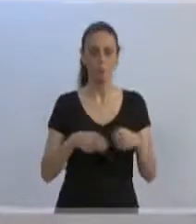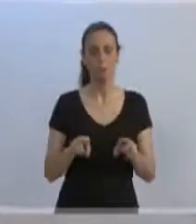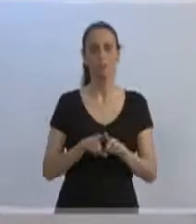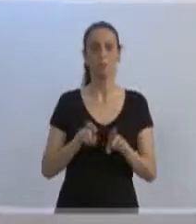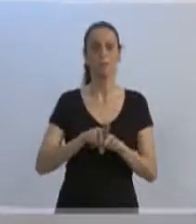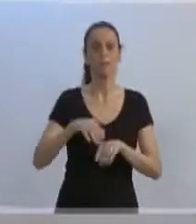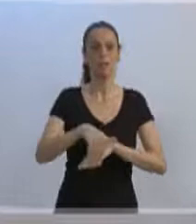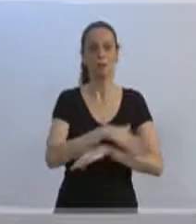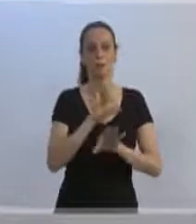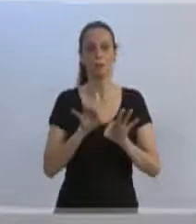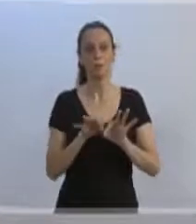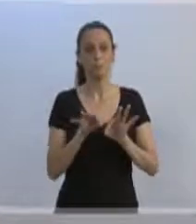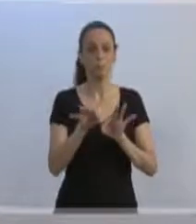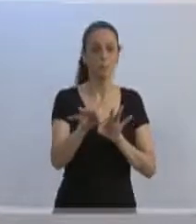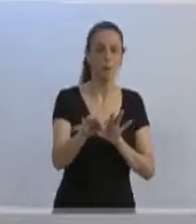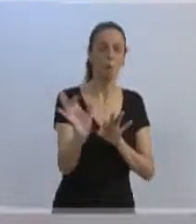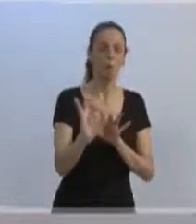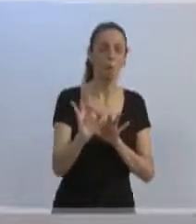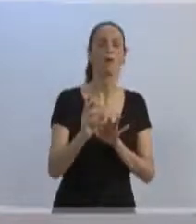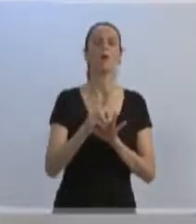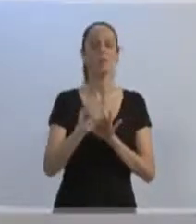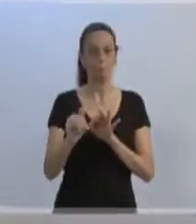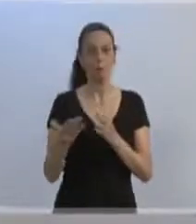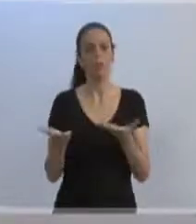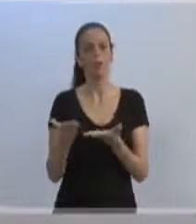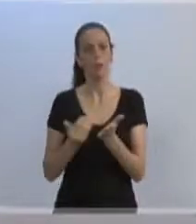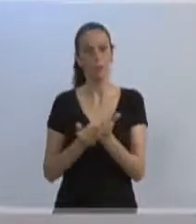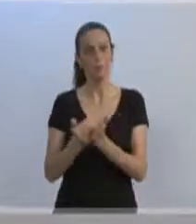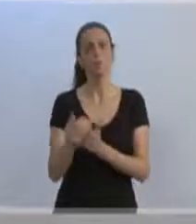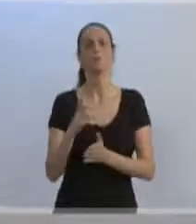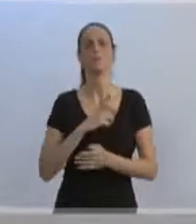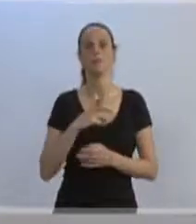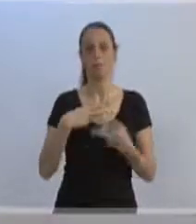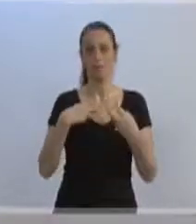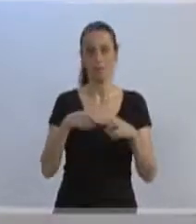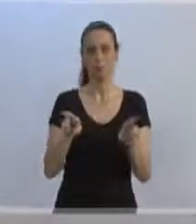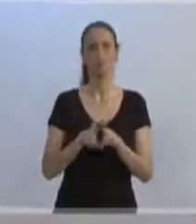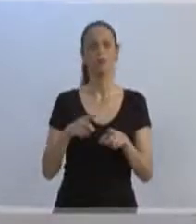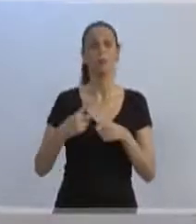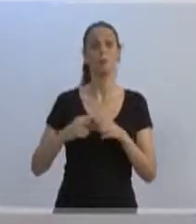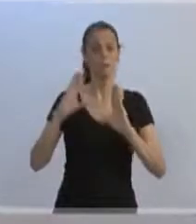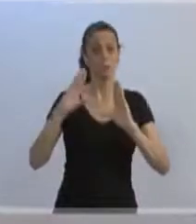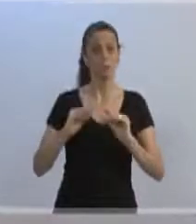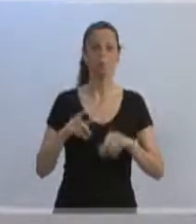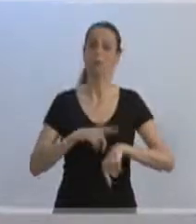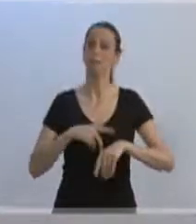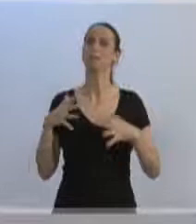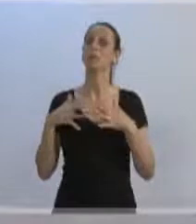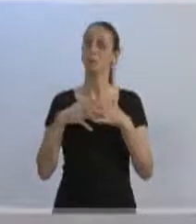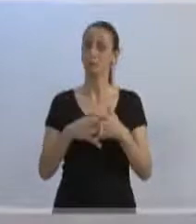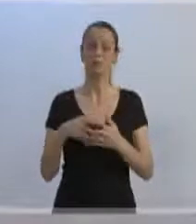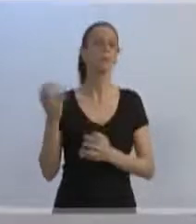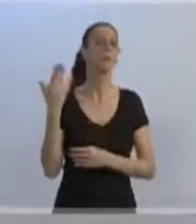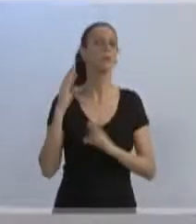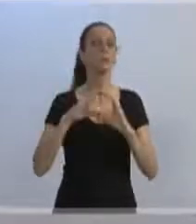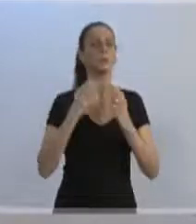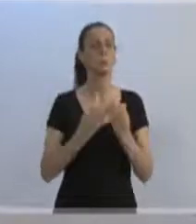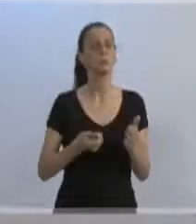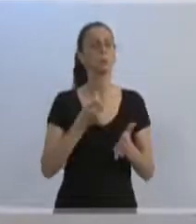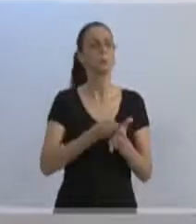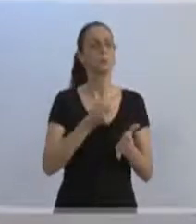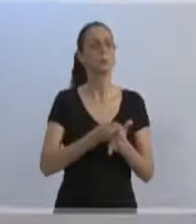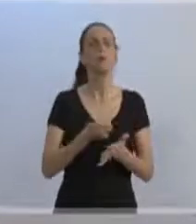próximo da estima que não tinha ônibus no horário complicado à noite comunidade reivindicou como não foi atendida